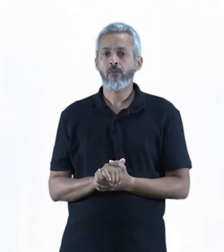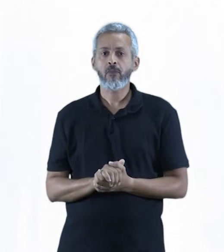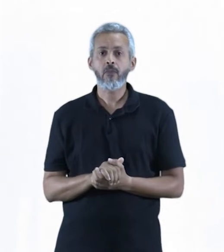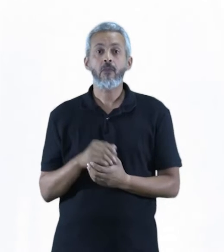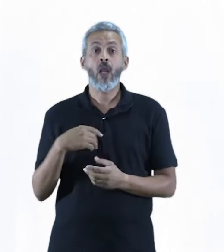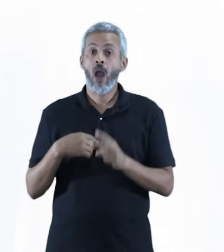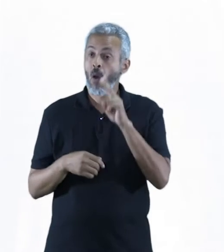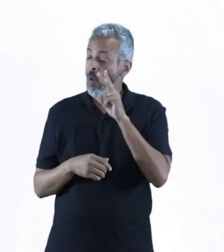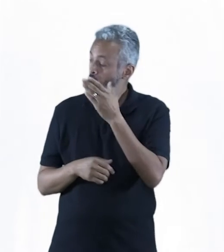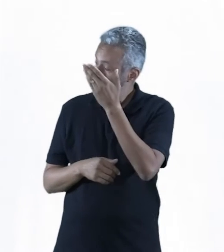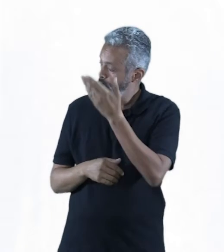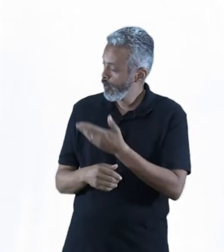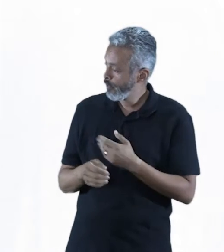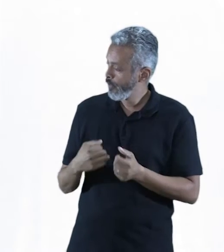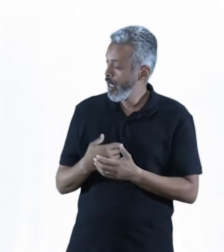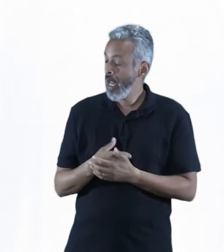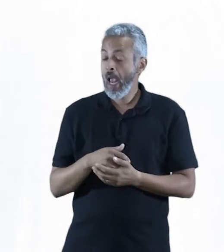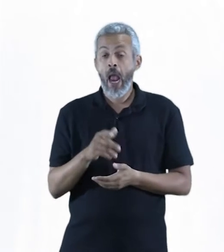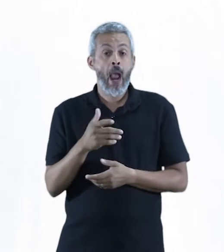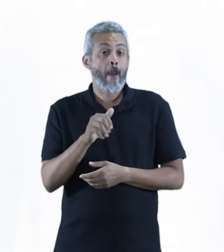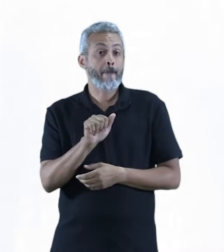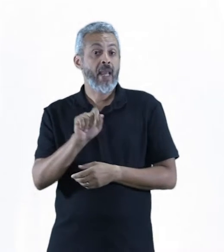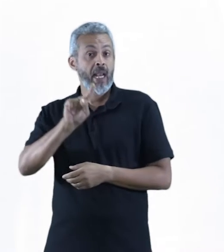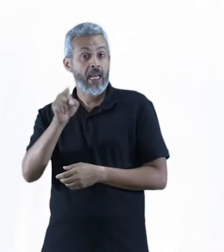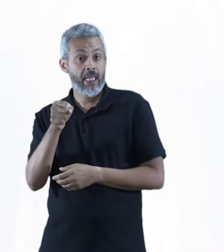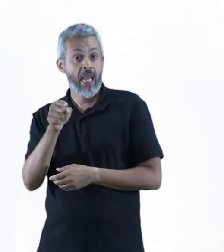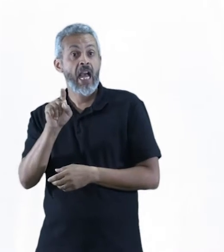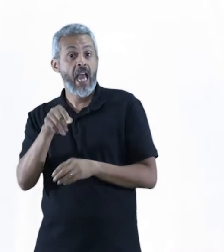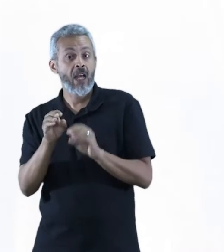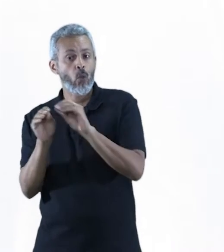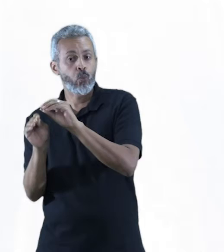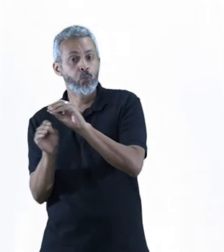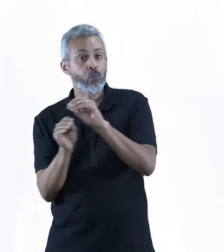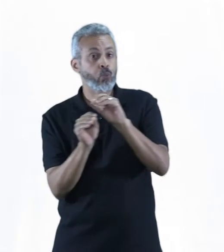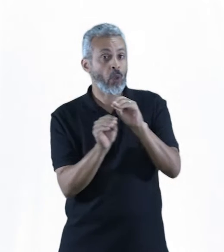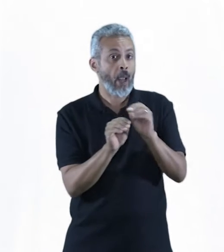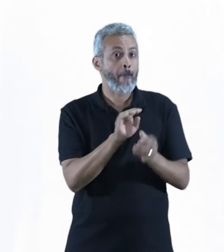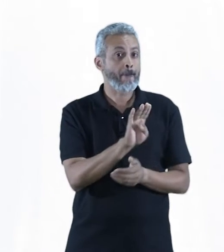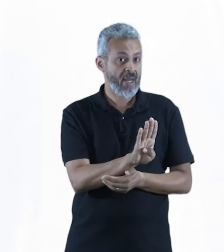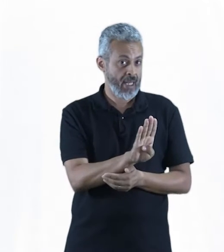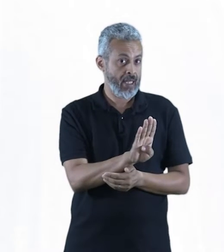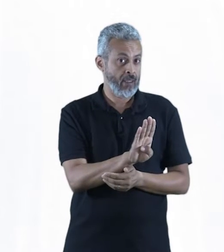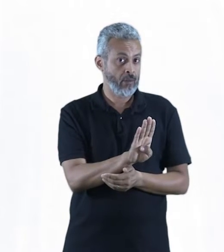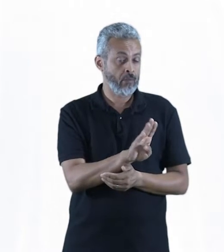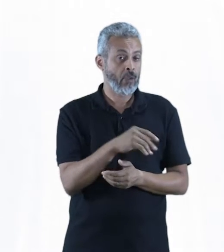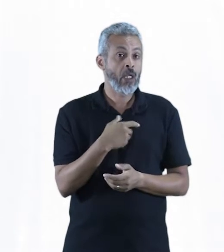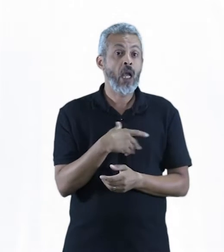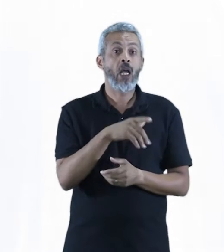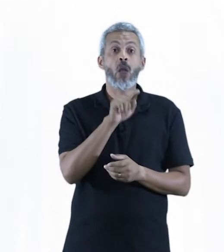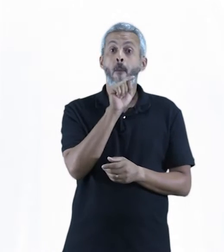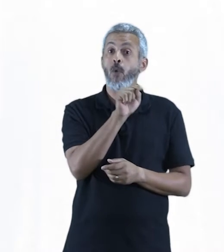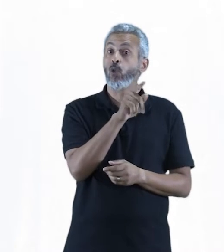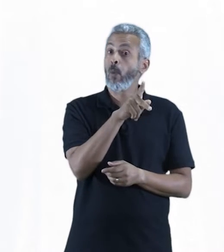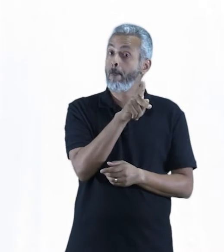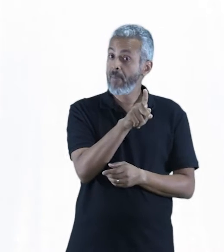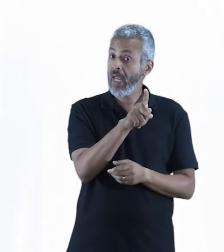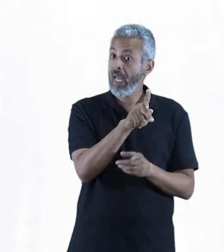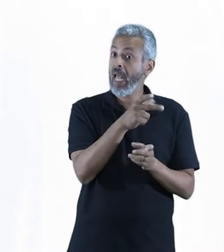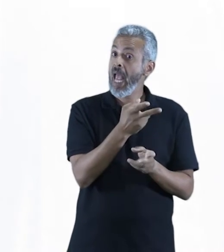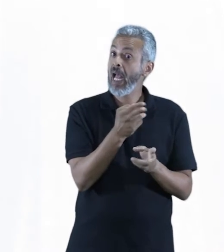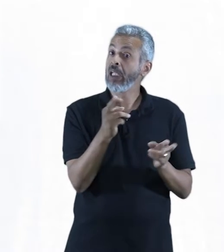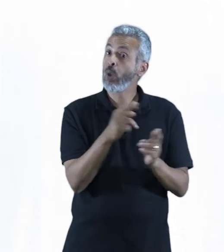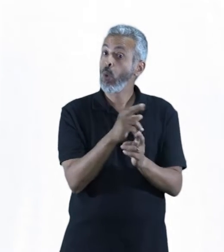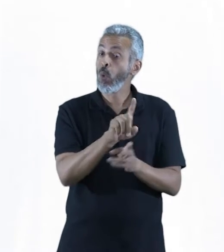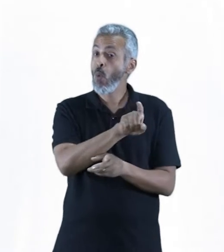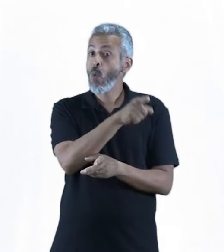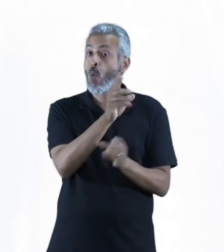translação, onde o ponto P' corresponde ao deslocamento do ponto B, e o ponto P